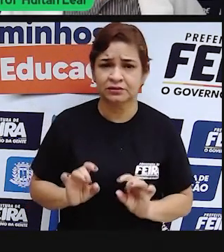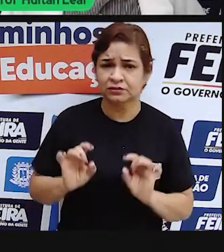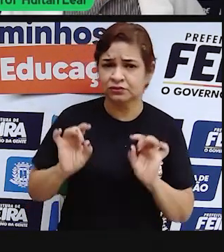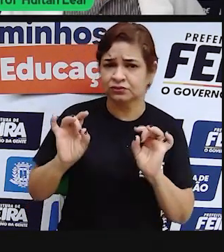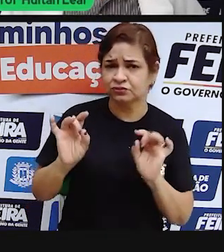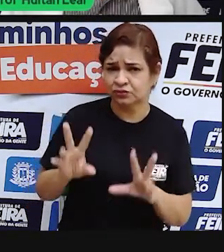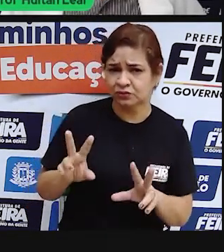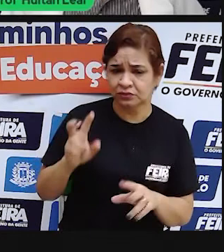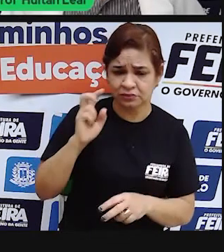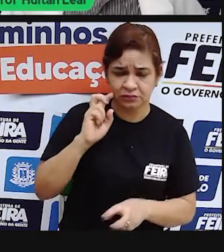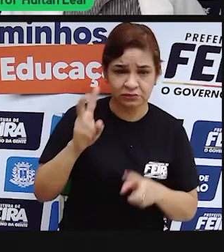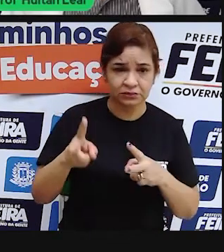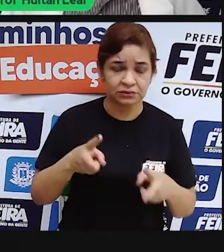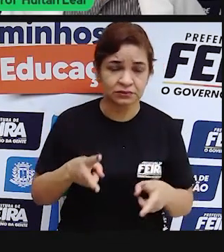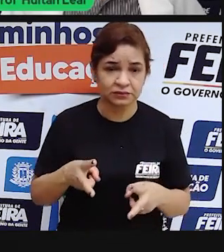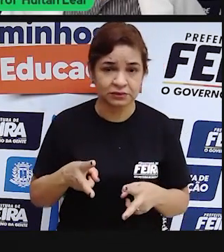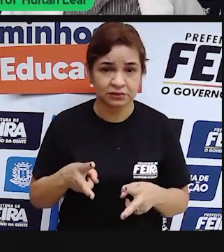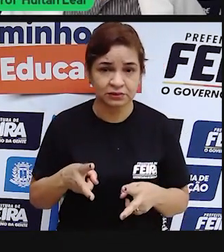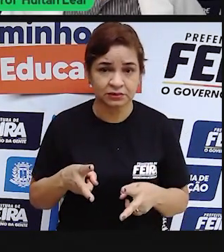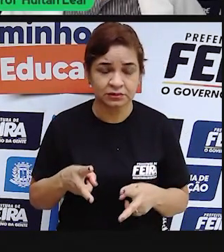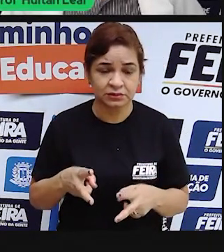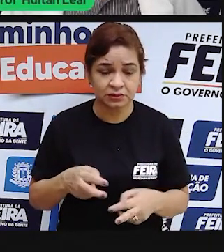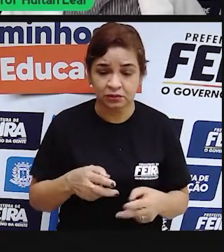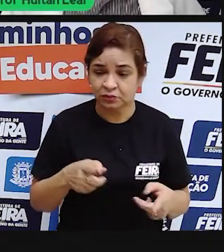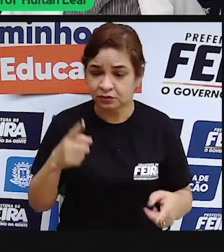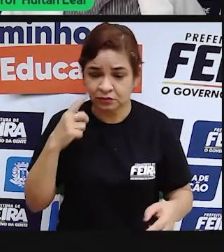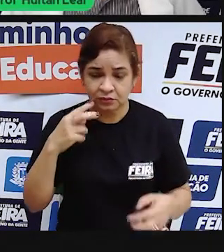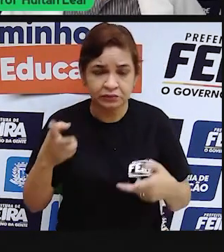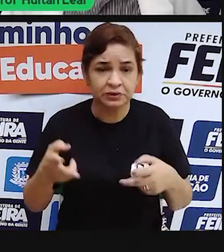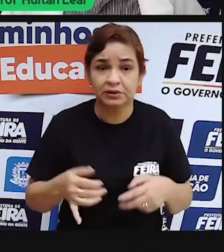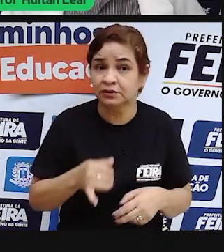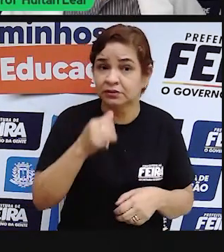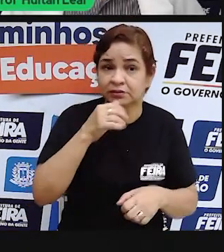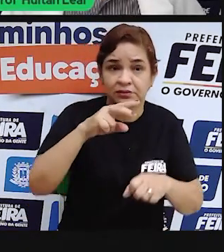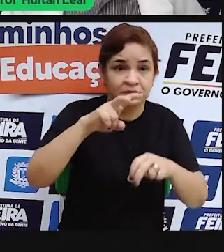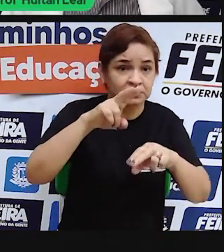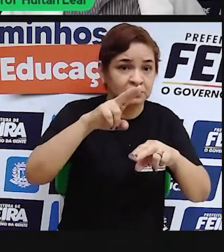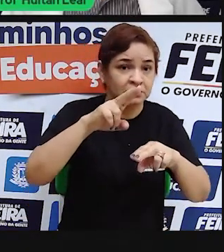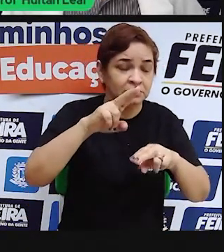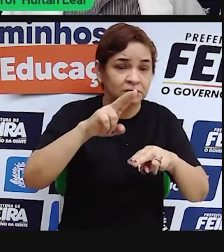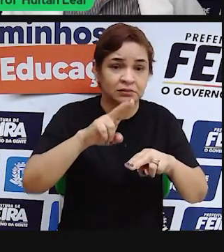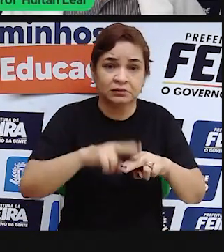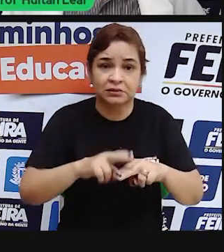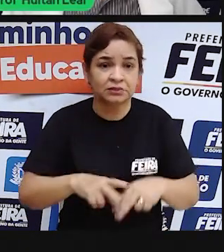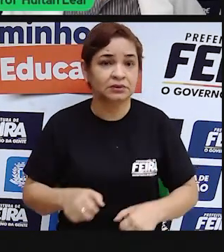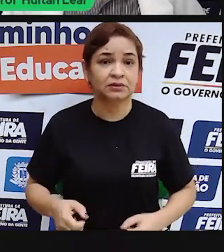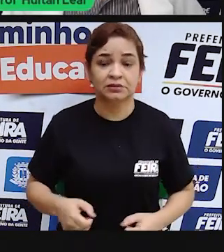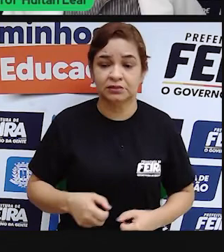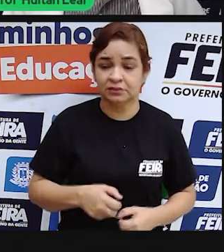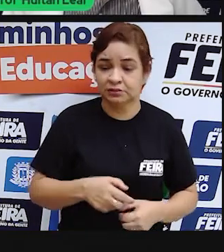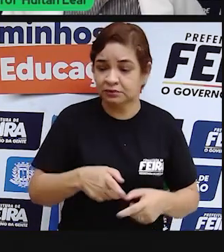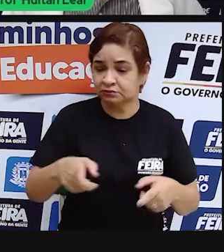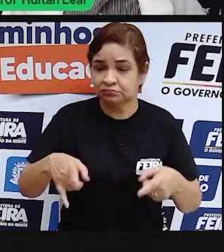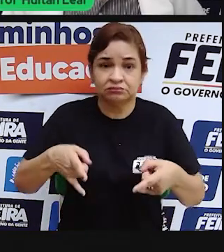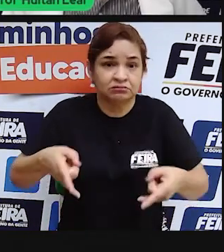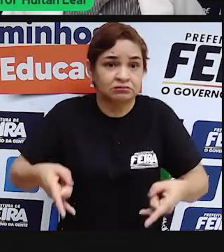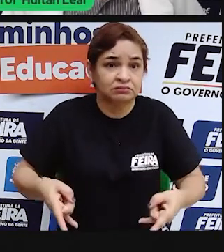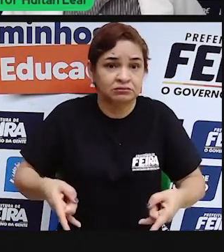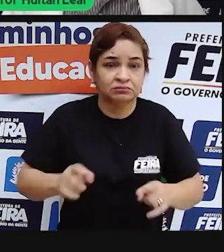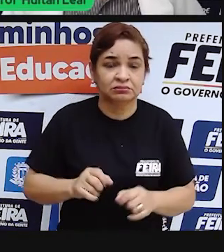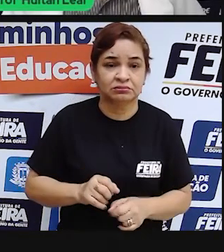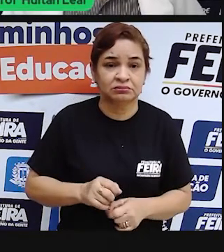que é material, não é só o que aquele que a gente considera real. Ok?